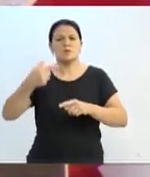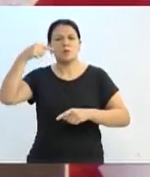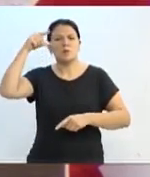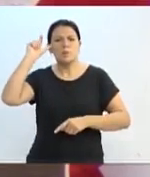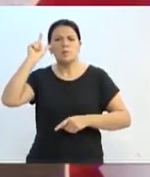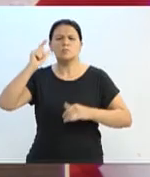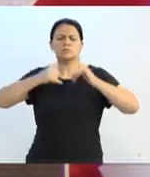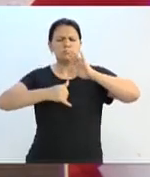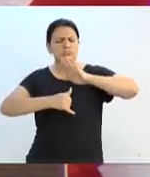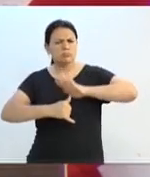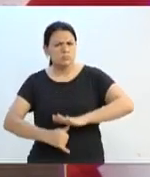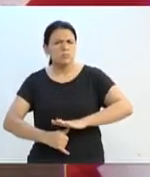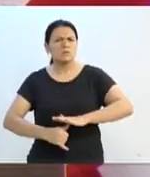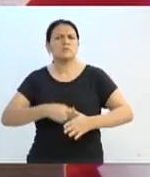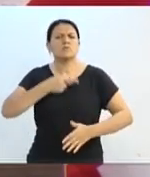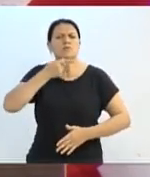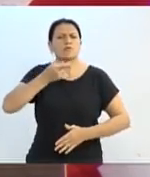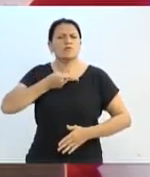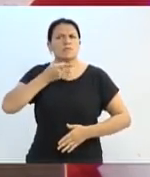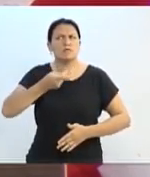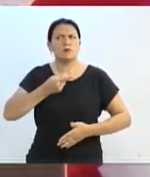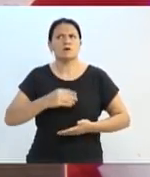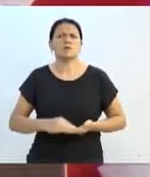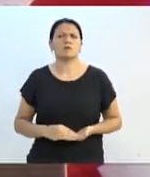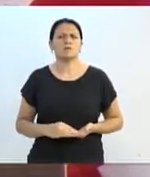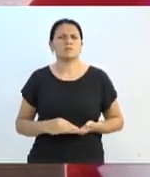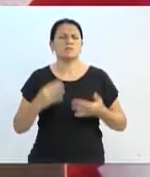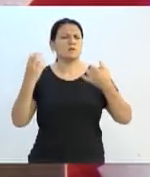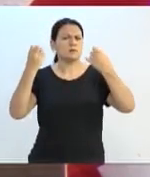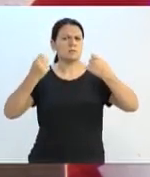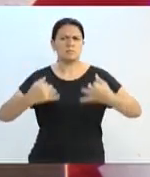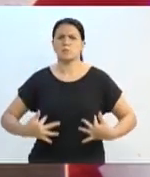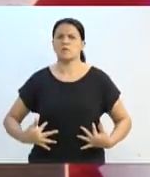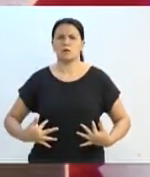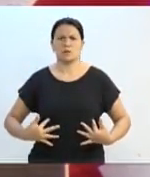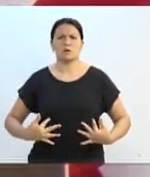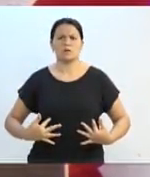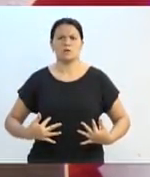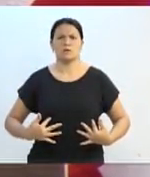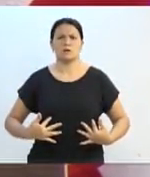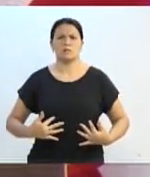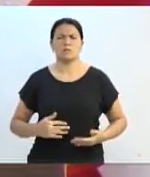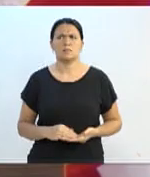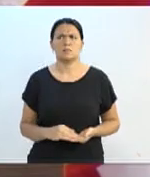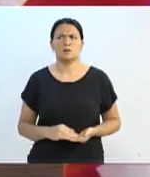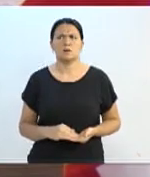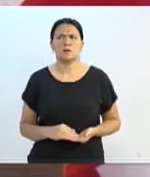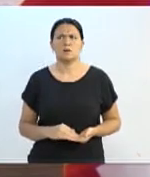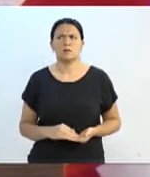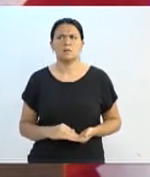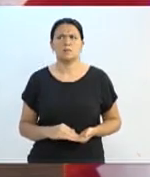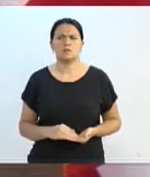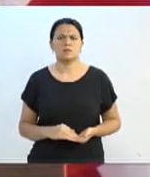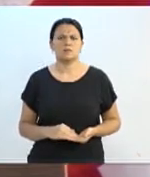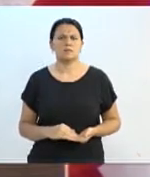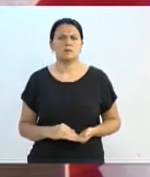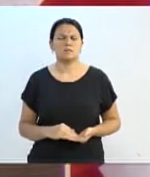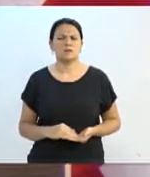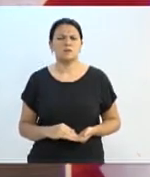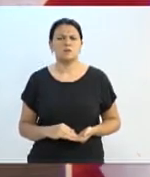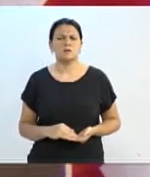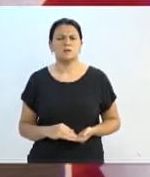no discurso dele, dizer claramente que não vai assim, ser revanchista com as pessoas com o